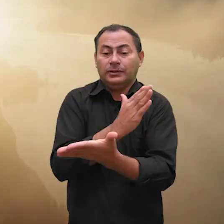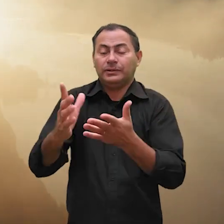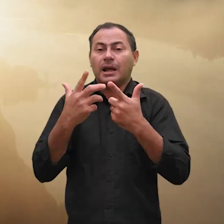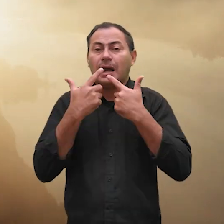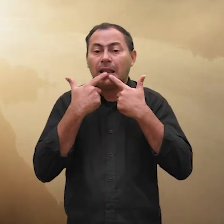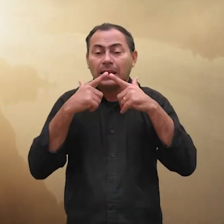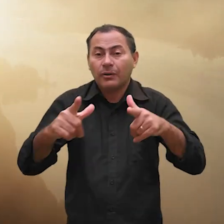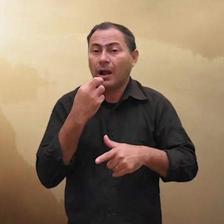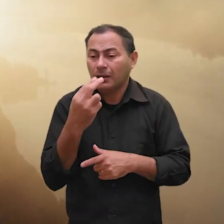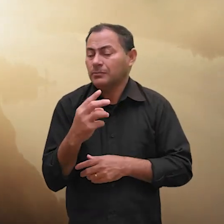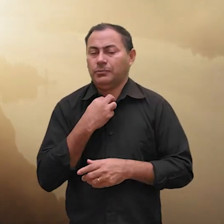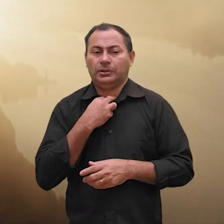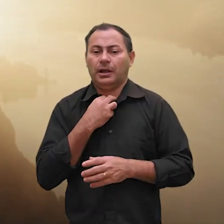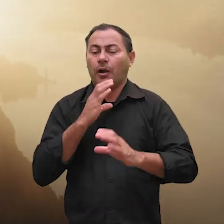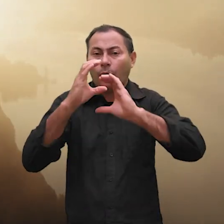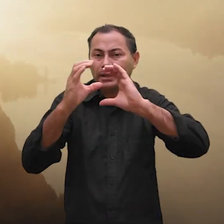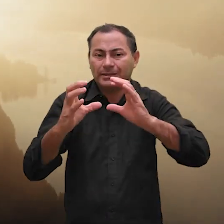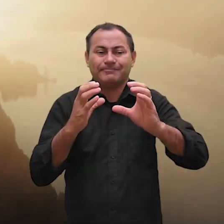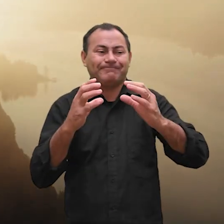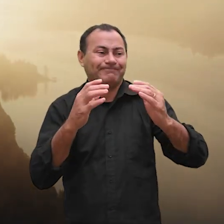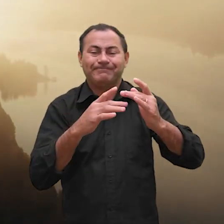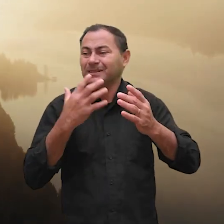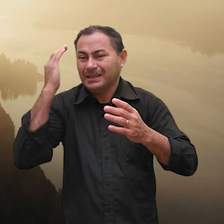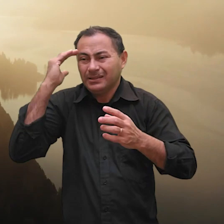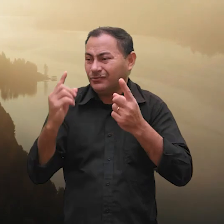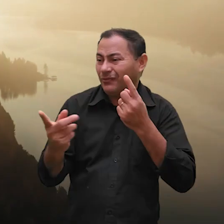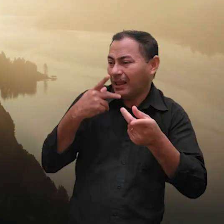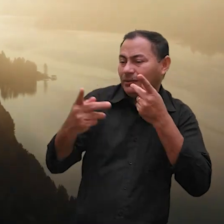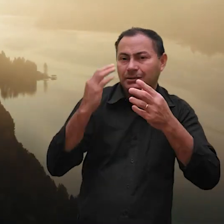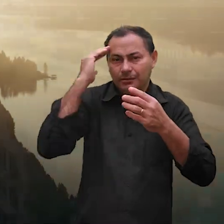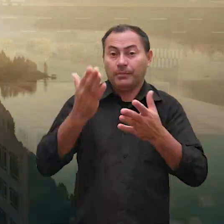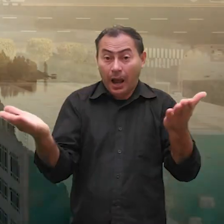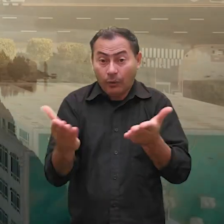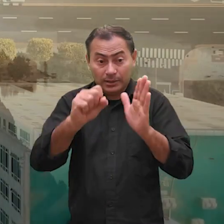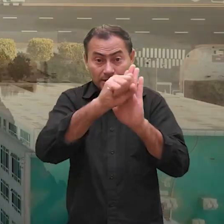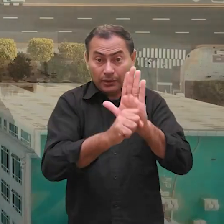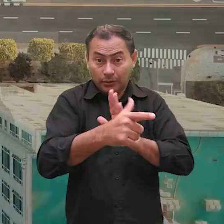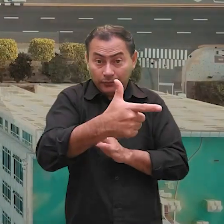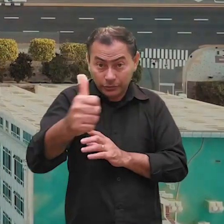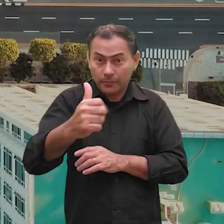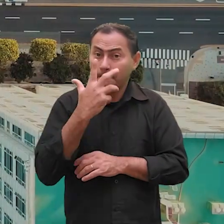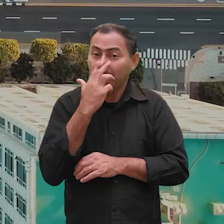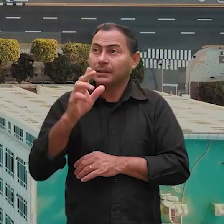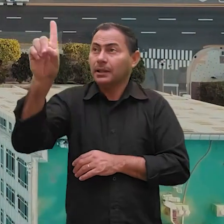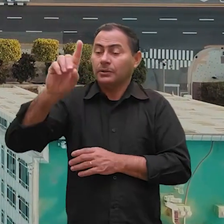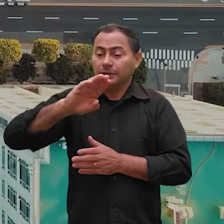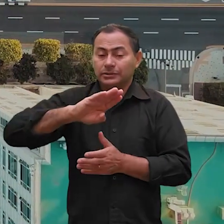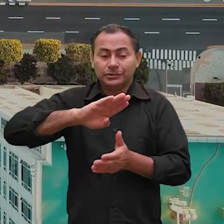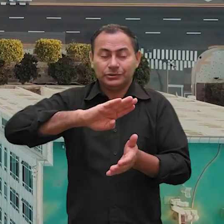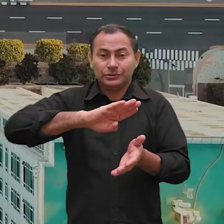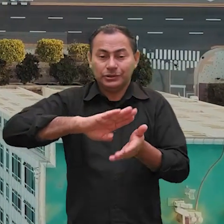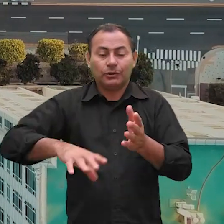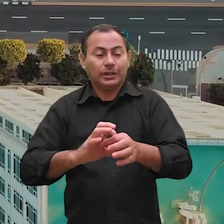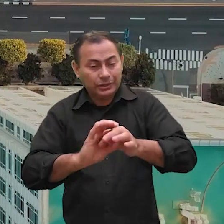Ele dividiu as línguas para que não fosse possível a comunicação. Não é interessante que agora, no século XXI, parece que Deus tirou o